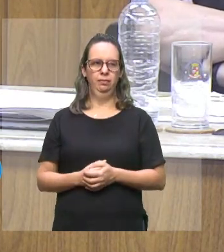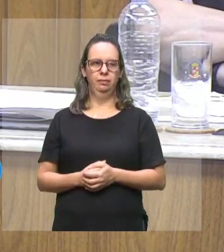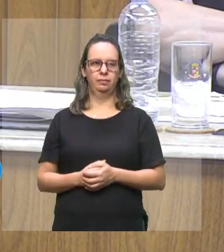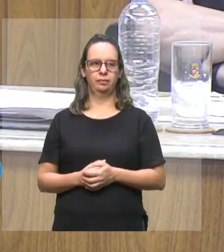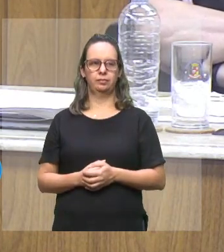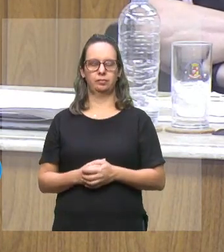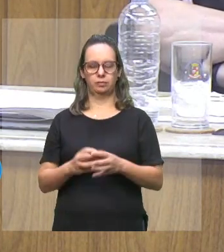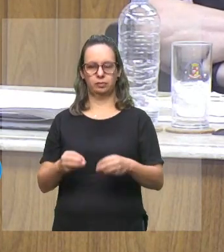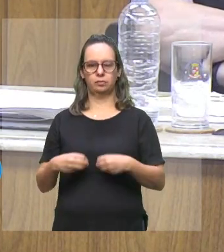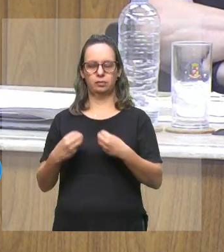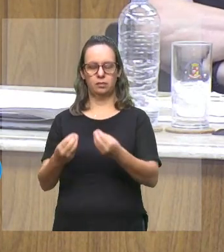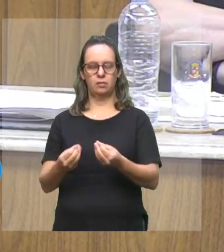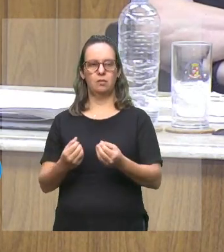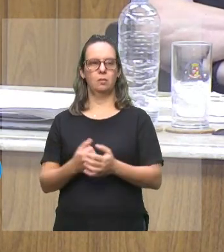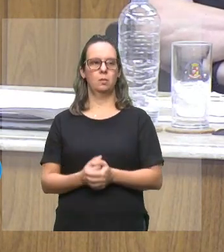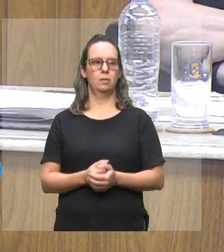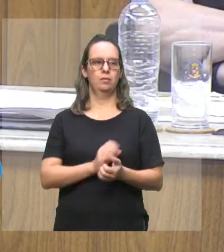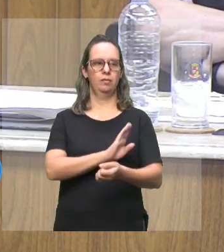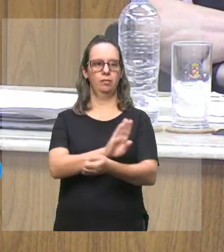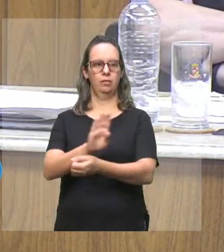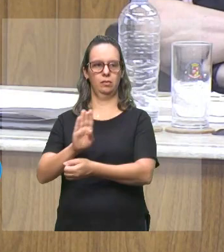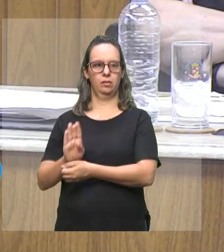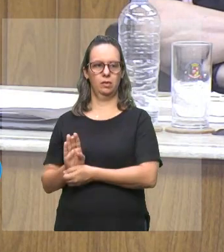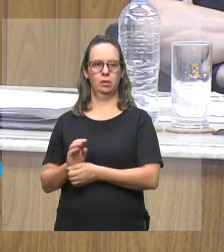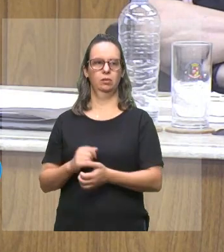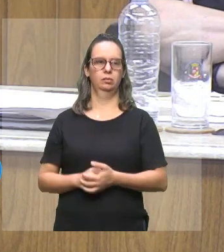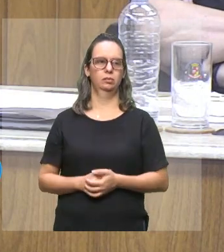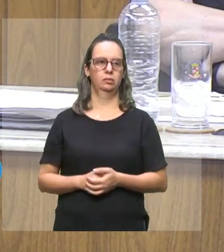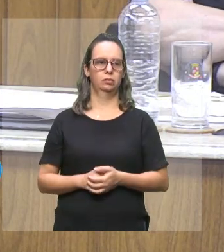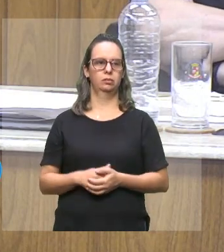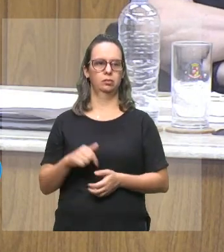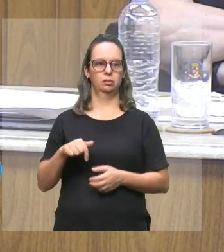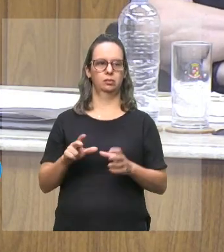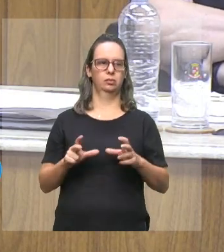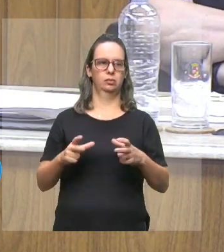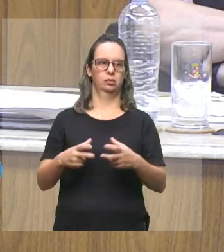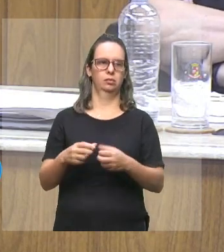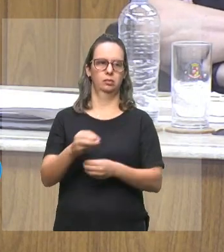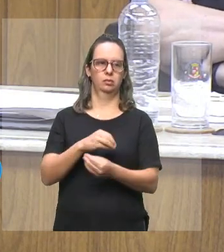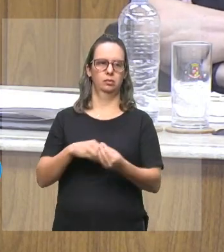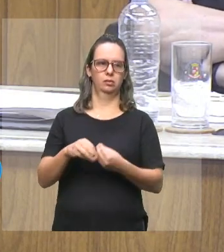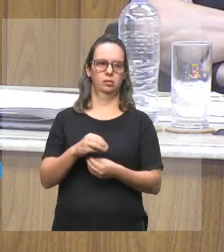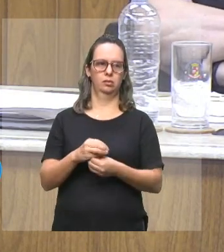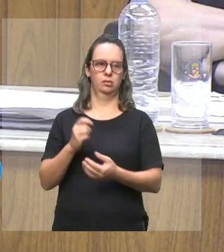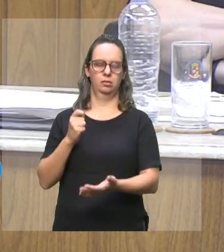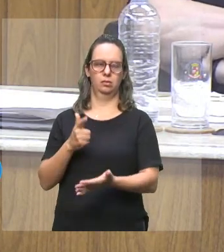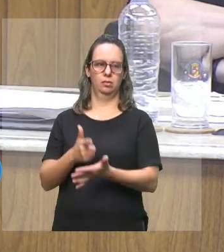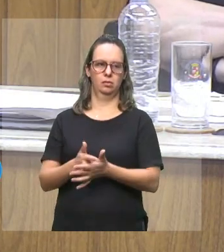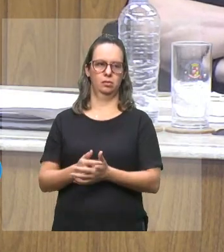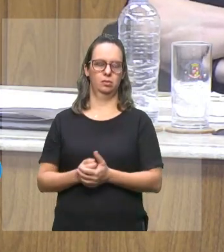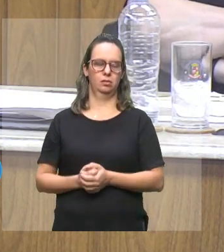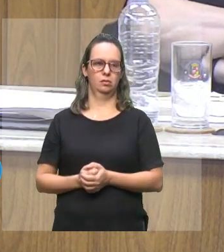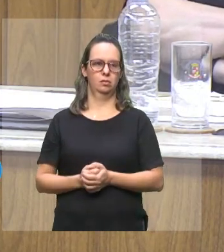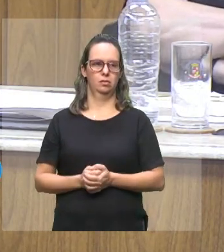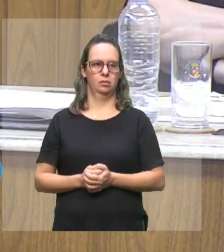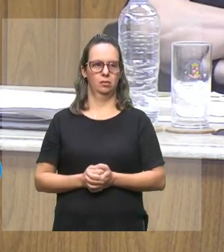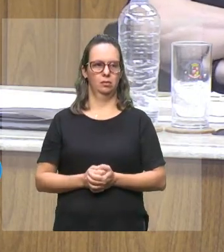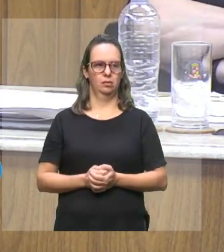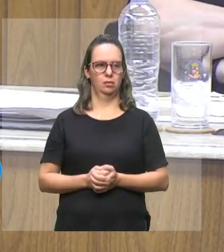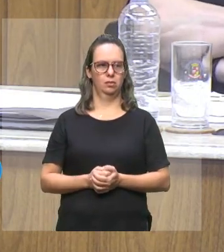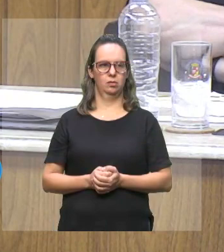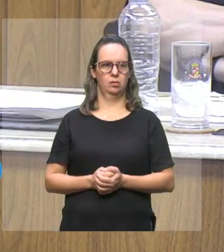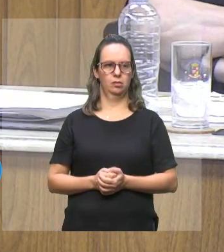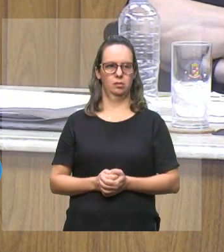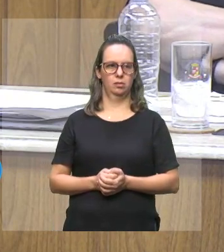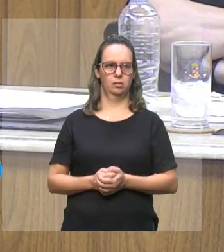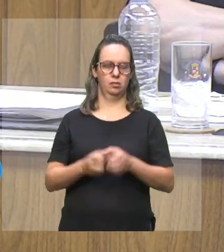uma segurança jurídica para a Câmara nessa questão que envolve o pagamento dessas ajudas de custo. Enfim, a